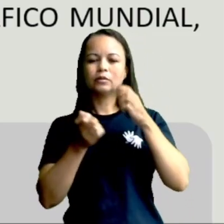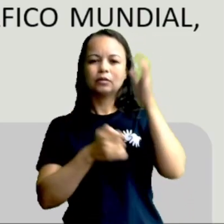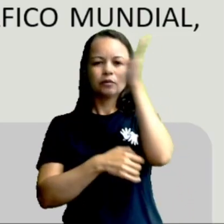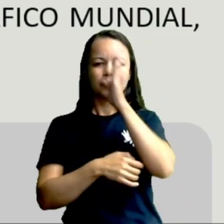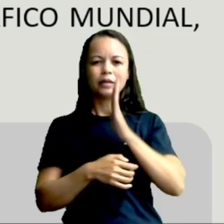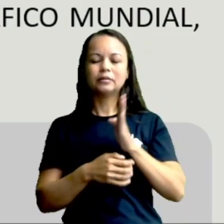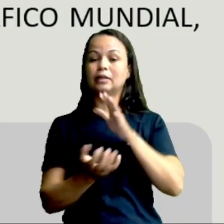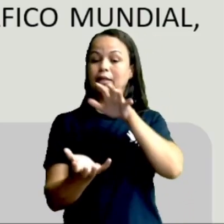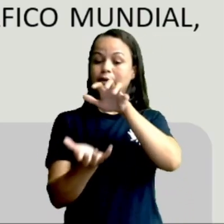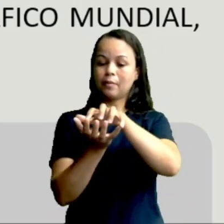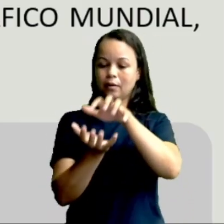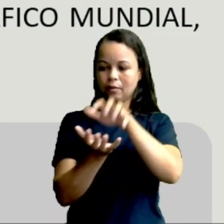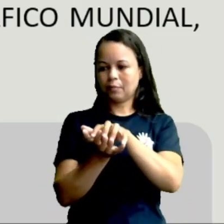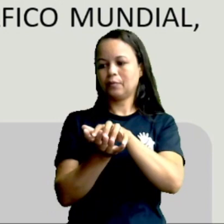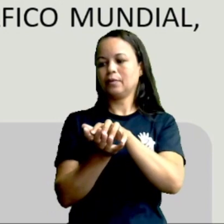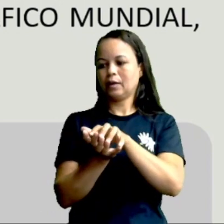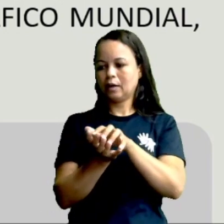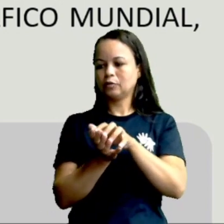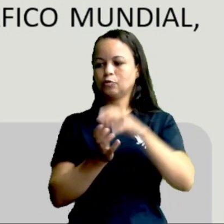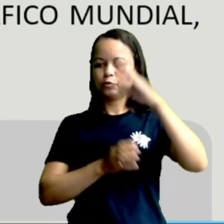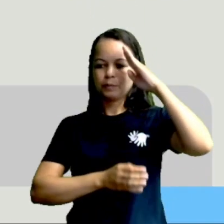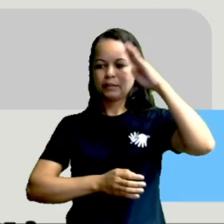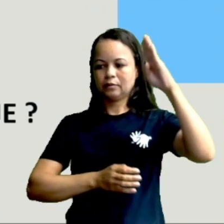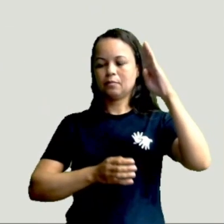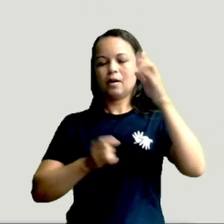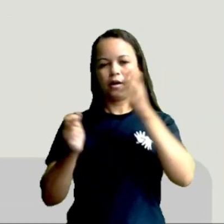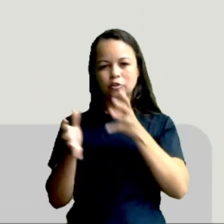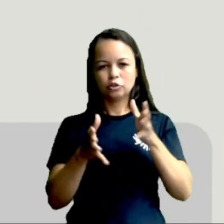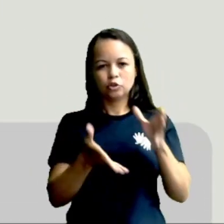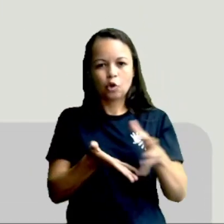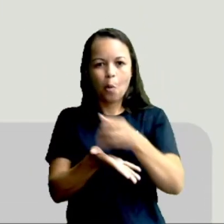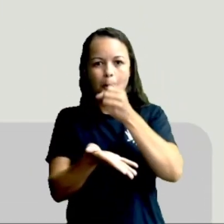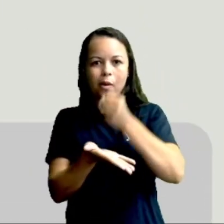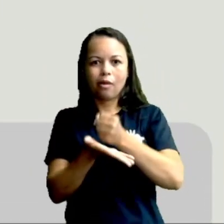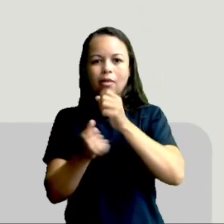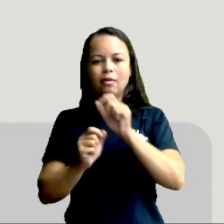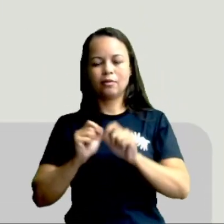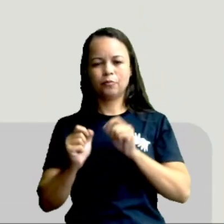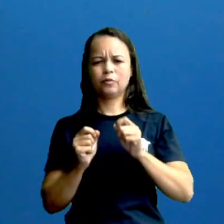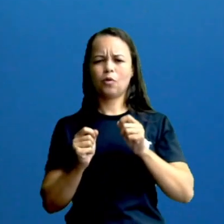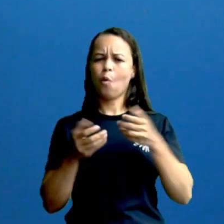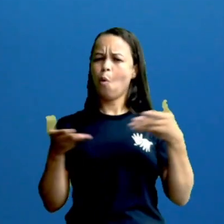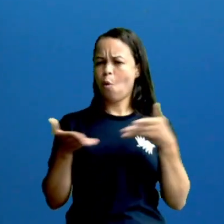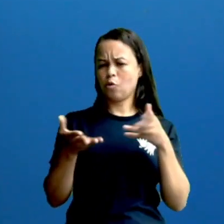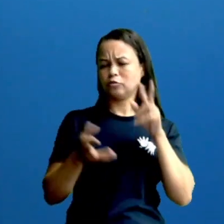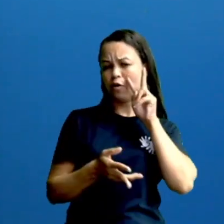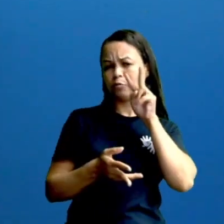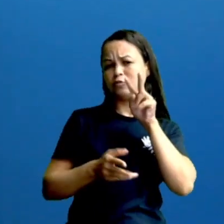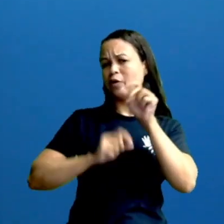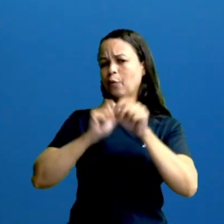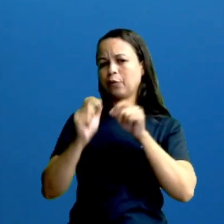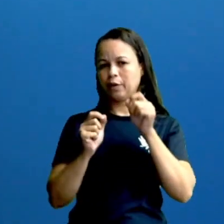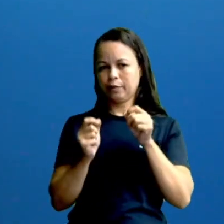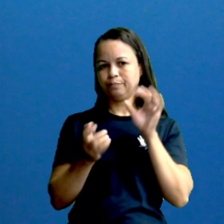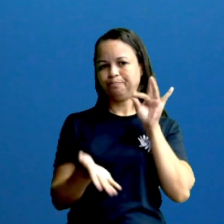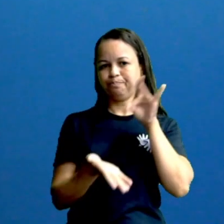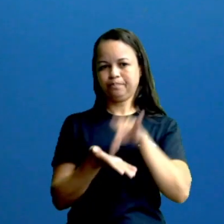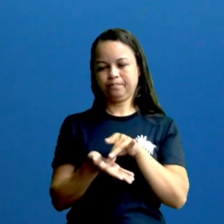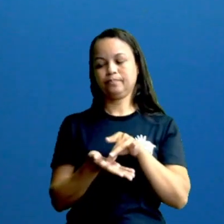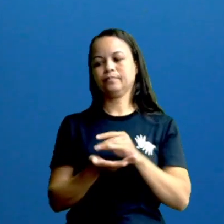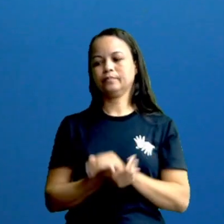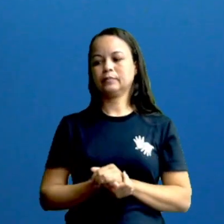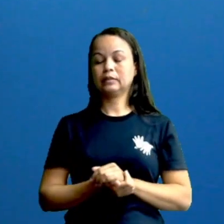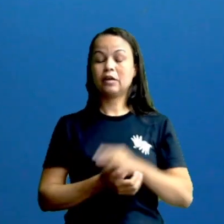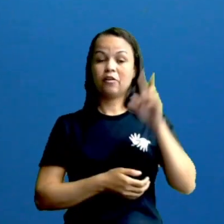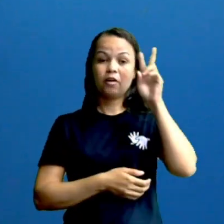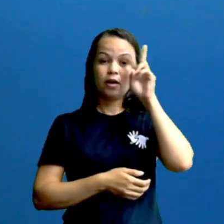e pernambucano. Então, o que a gente vai ver hoje realmente? Vocês lembram que nós estávamos